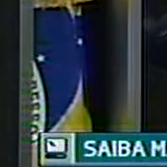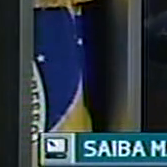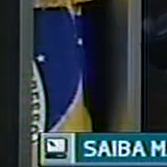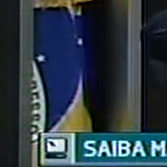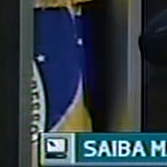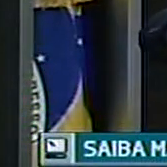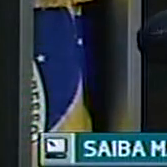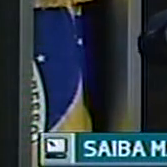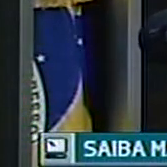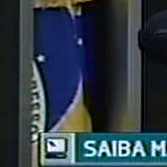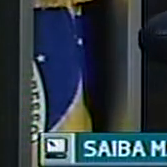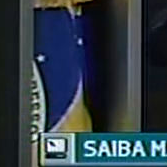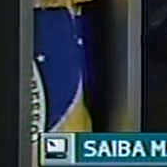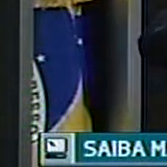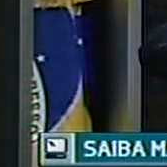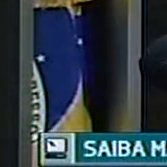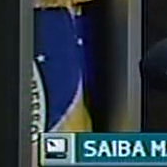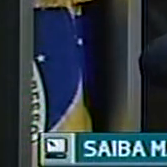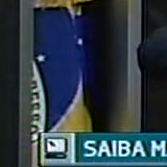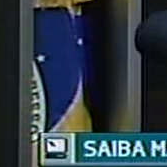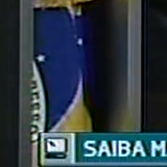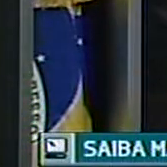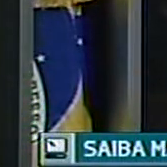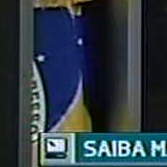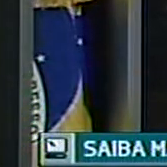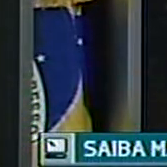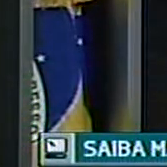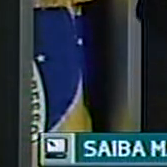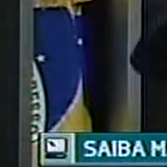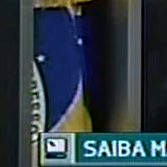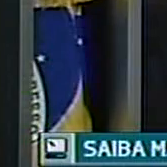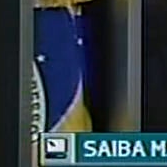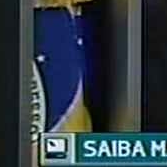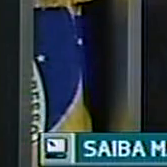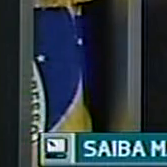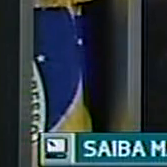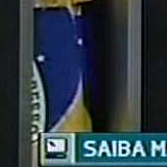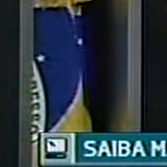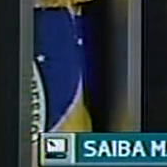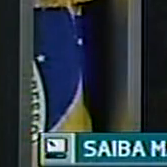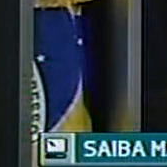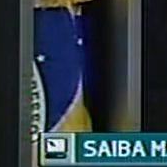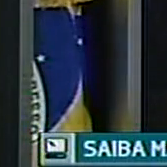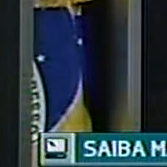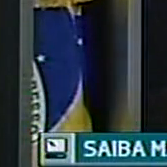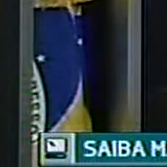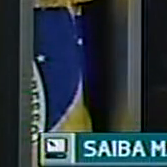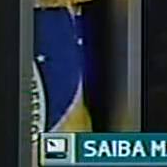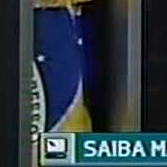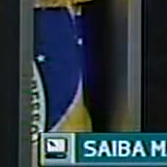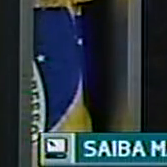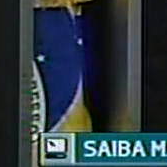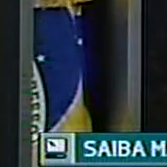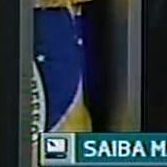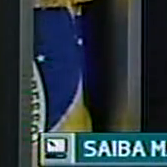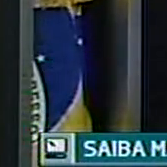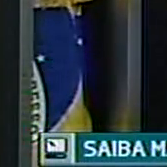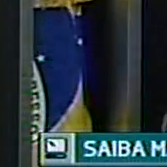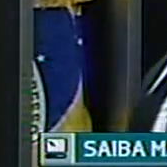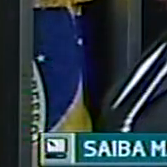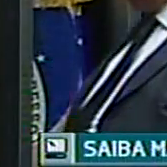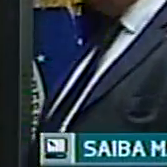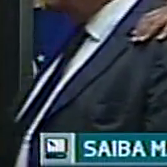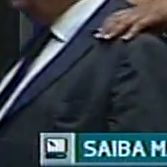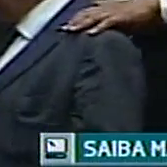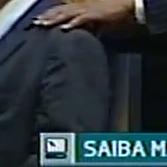da qualificação da indústria brasileira, do incentivo à exportação, do investimento em educação,